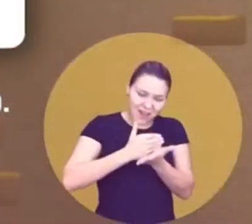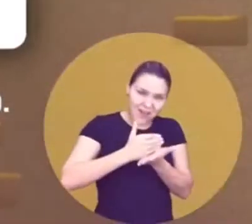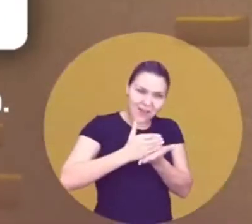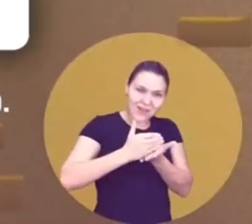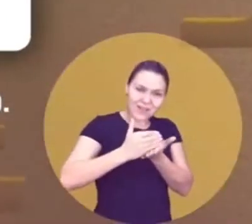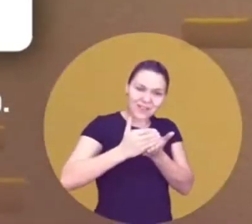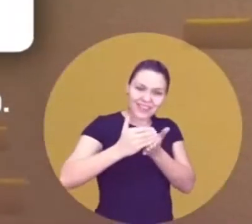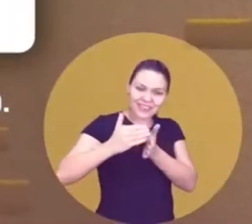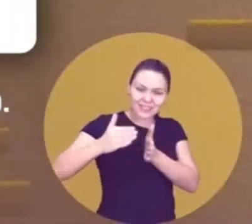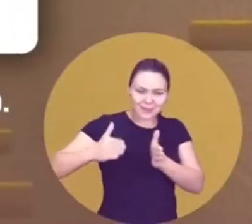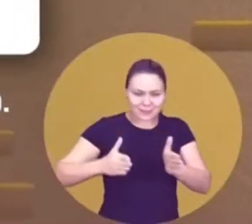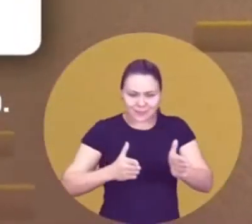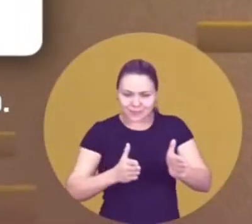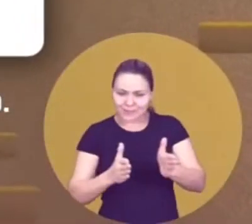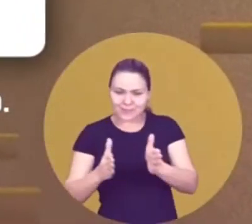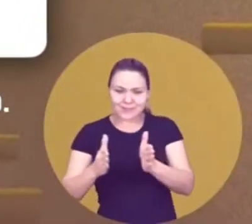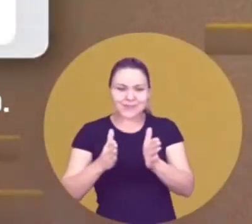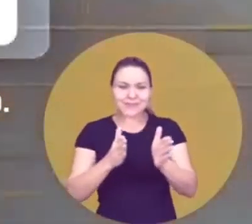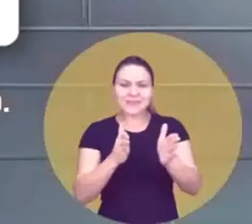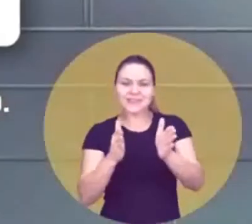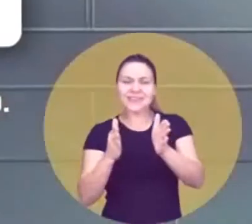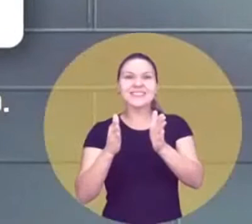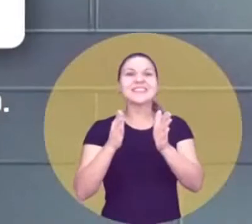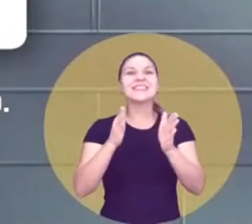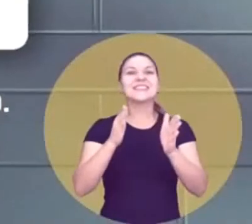novo começo.